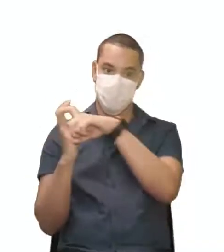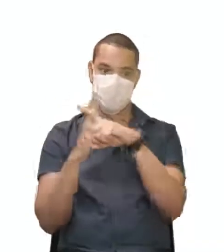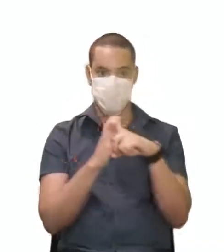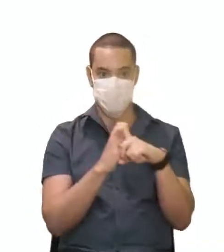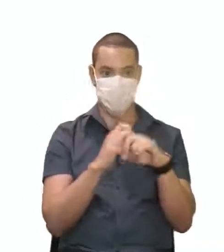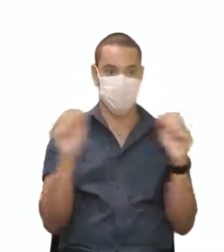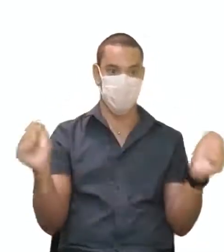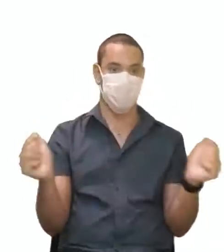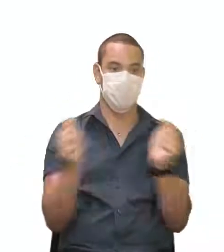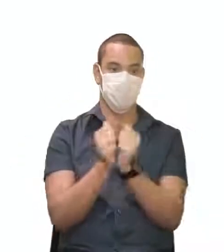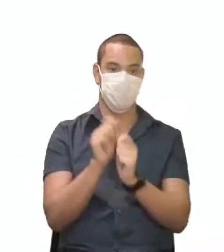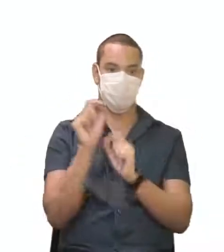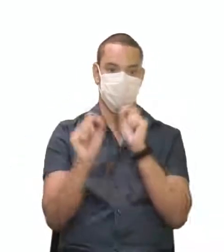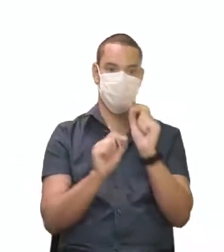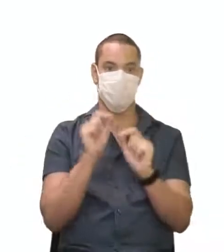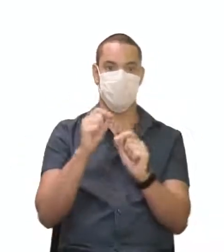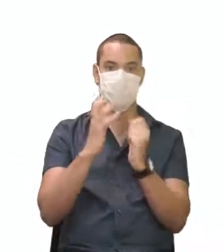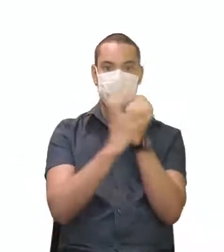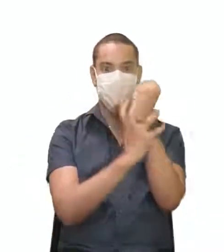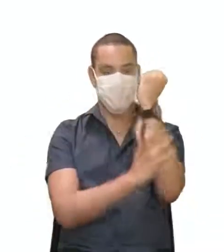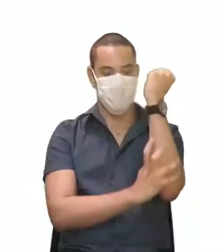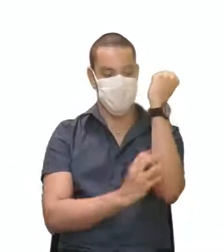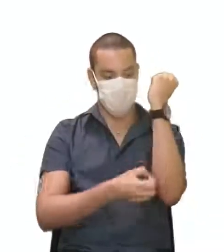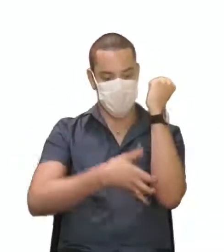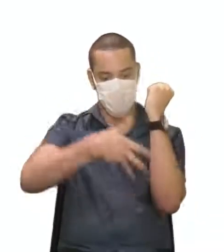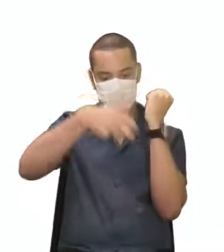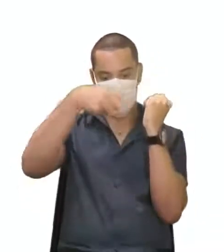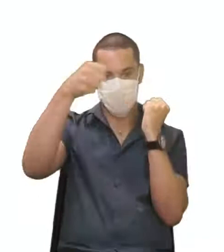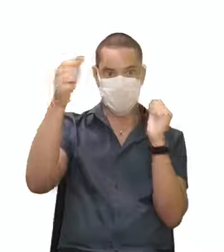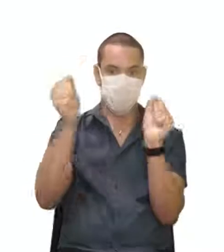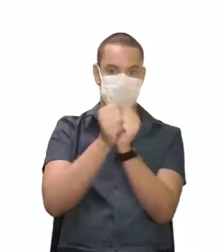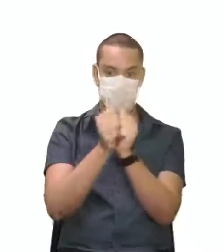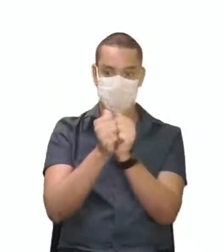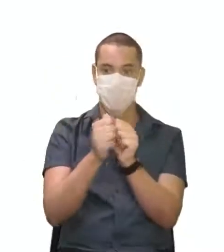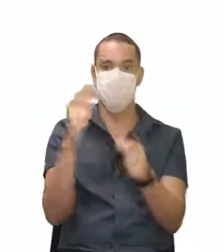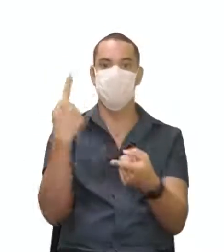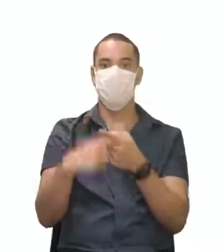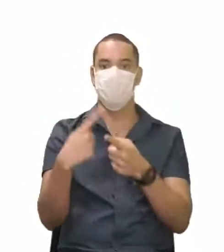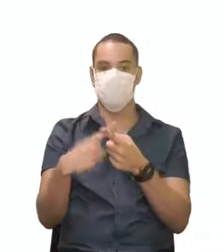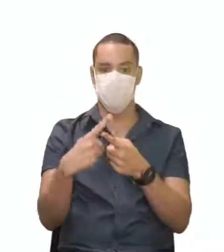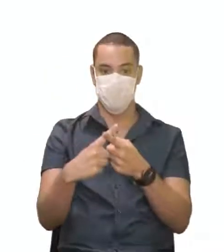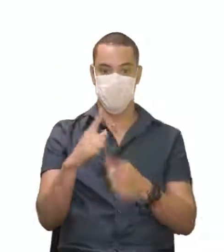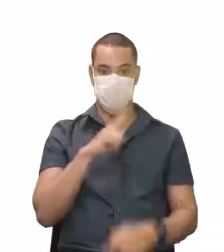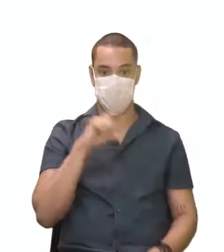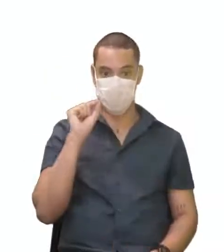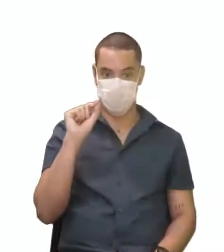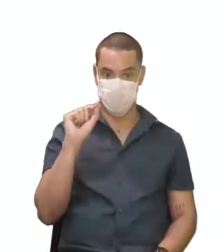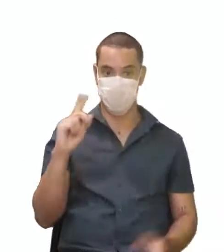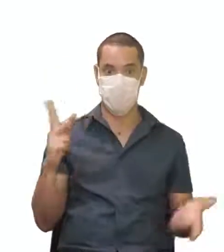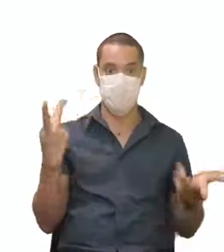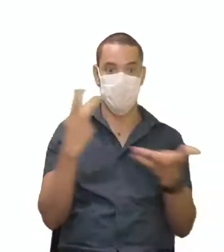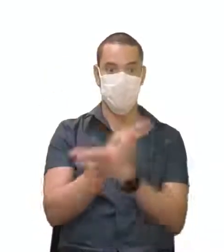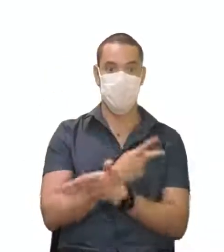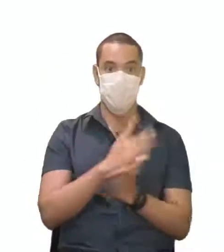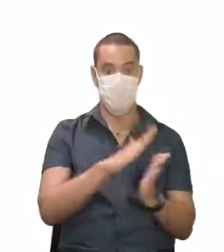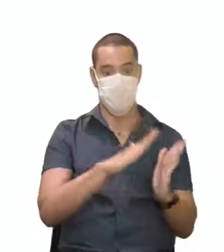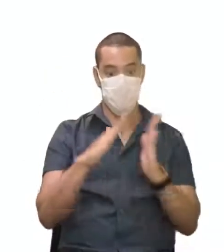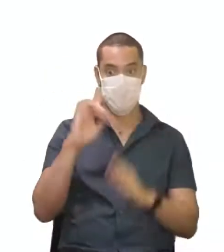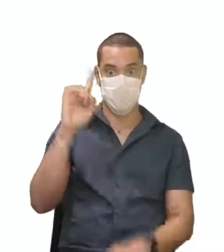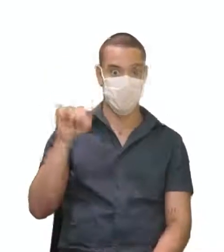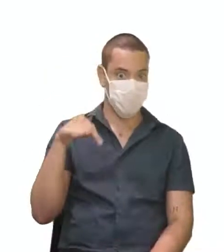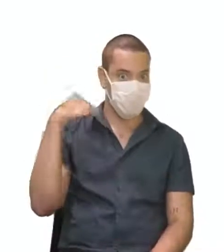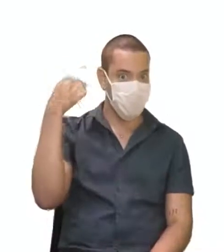cromossomos estão ligados aqui, ó. Essa fibra está ligada ao centrômero deles. Por quê? Porque quando ocorrer a próxima fase,